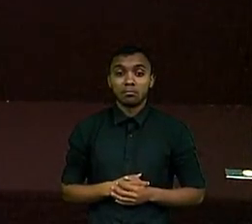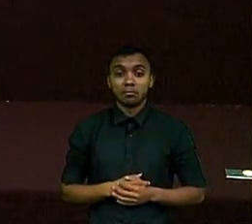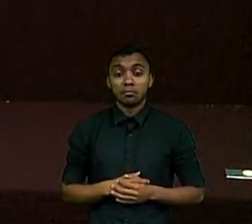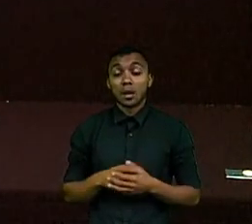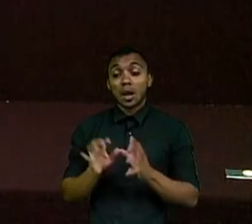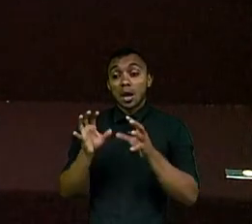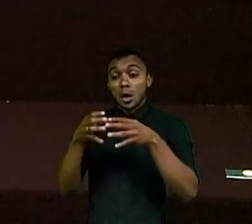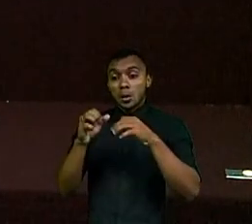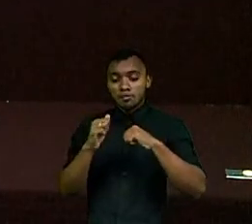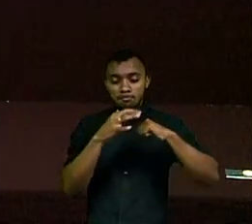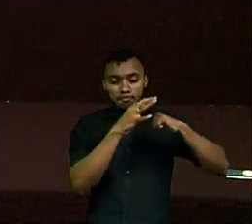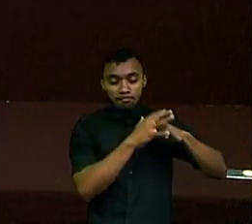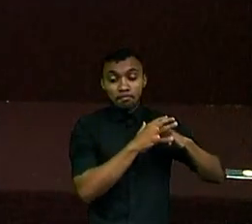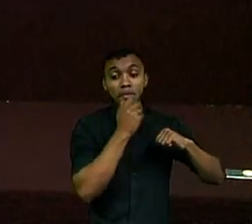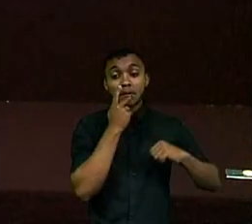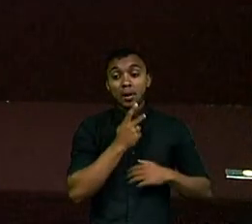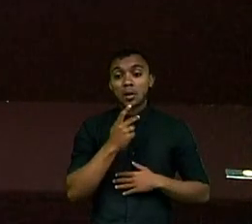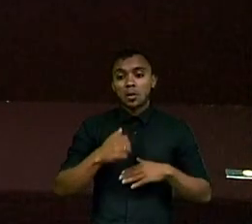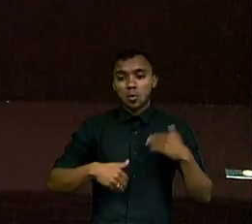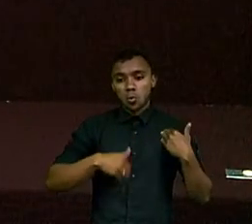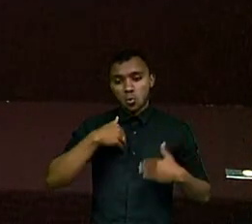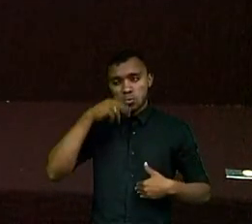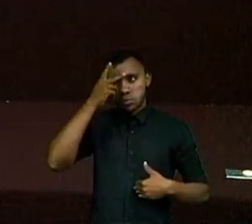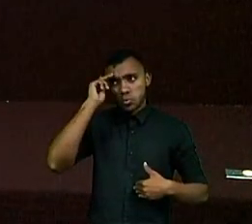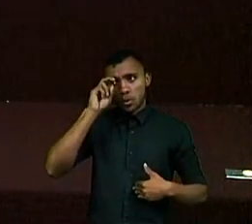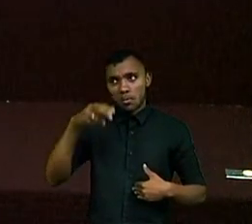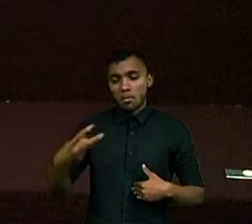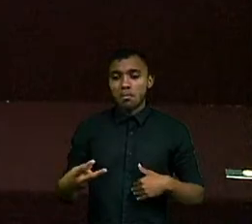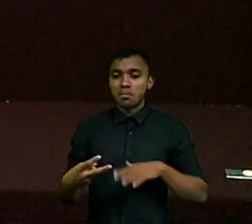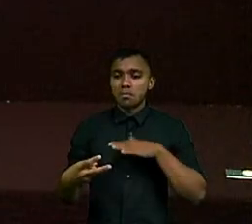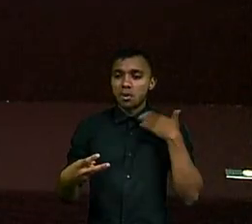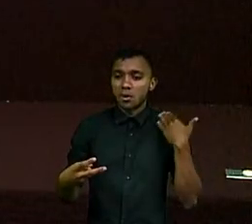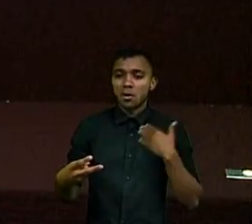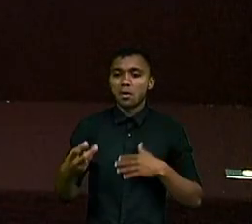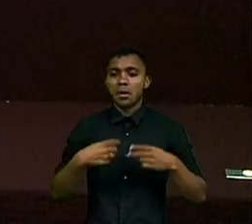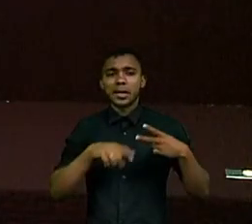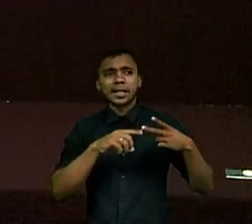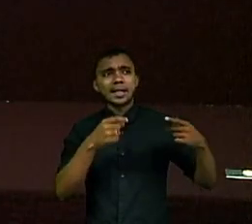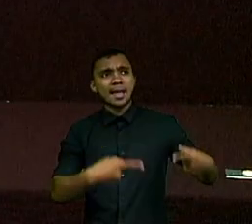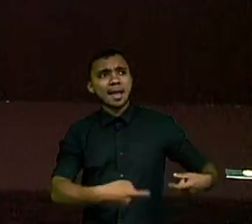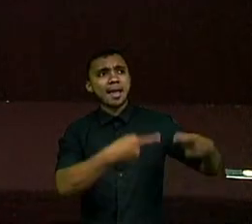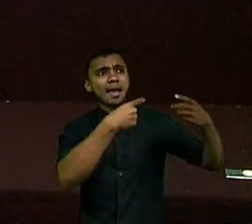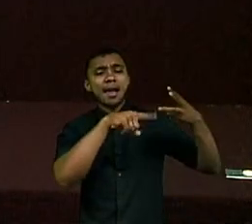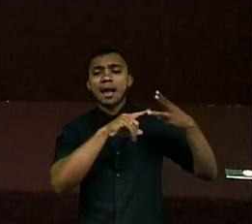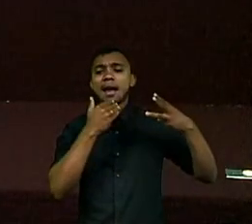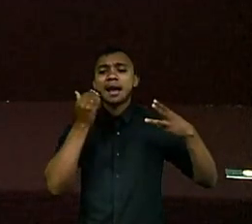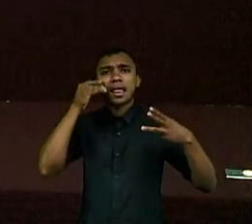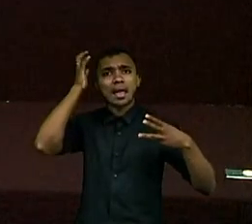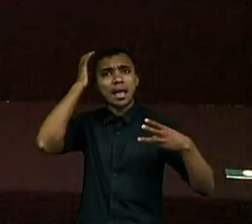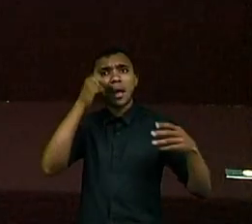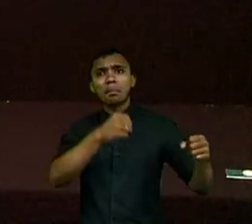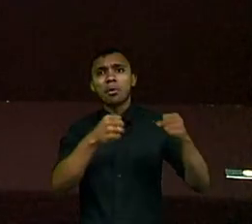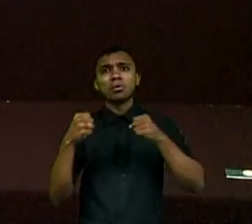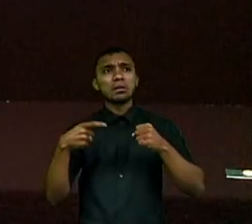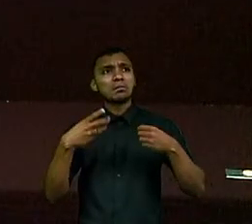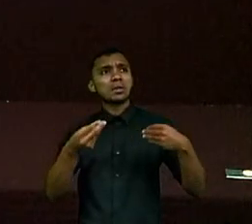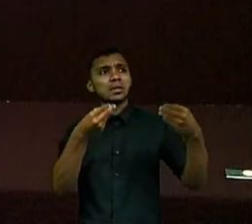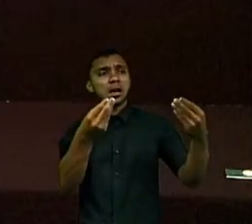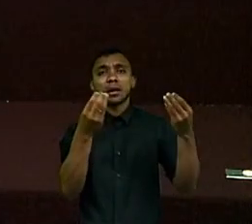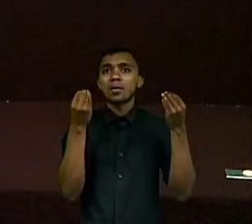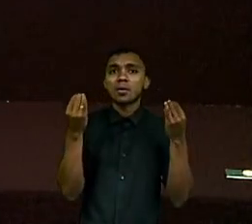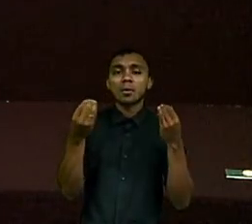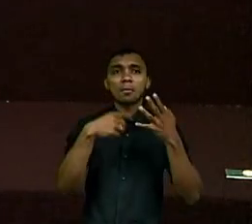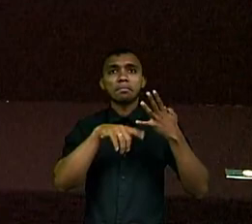a causa da morte de uma pessoa porque das Guerras da onde vem o poder dos Reis né Qual